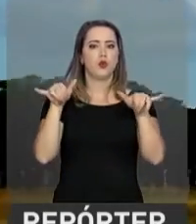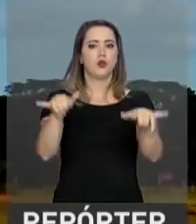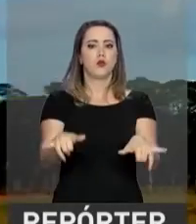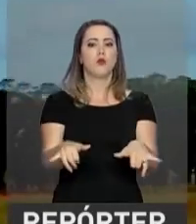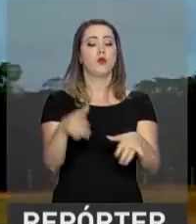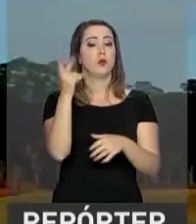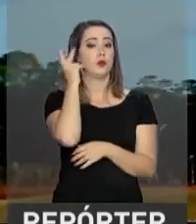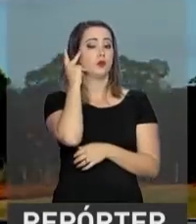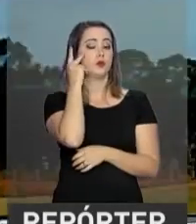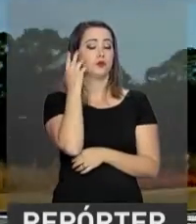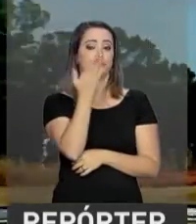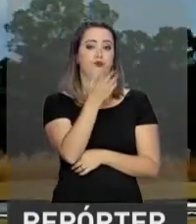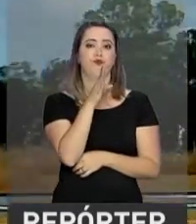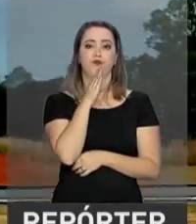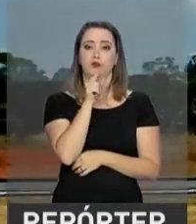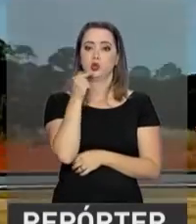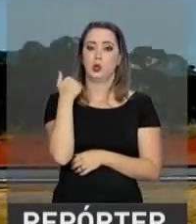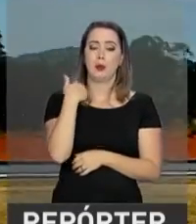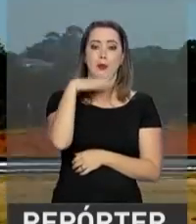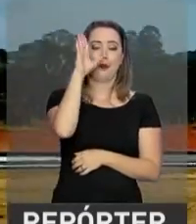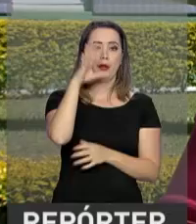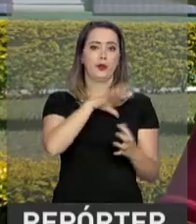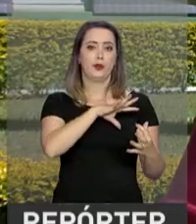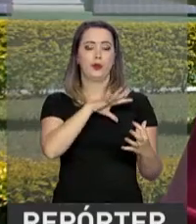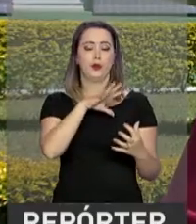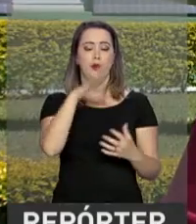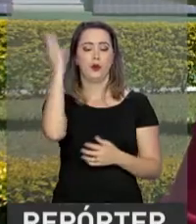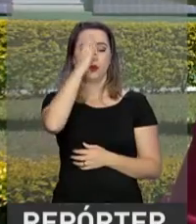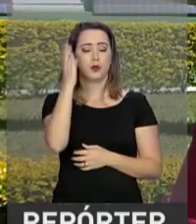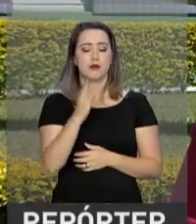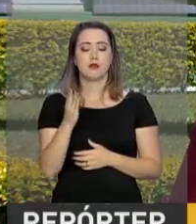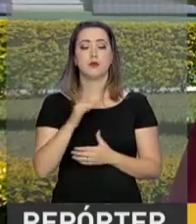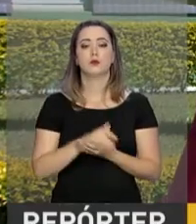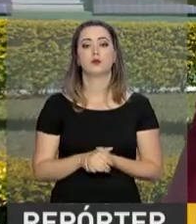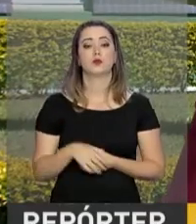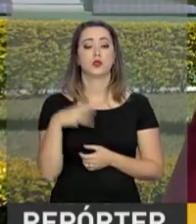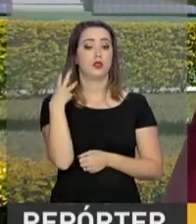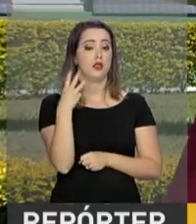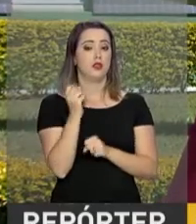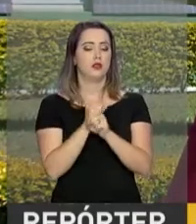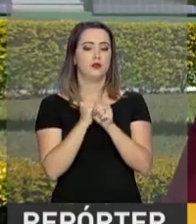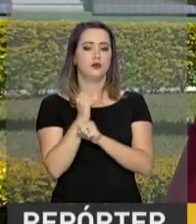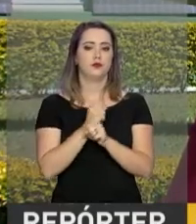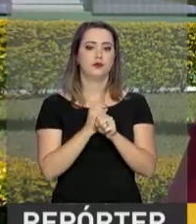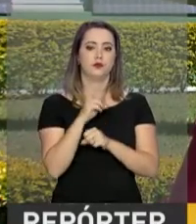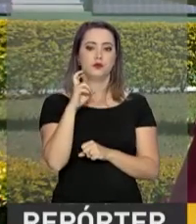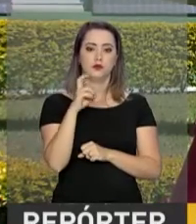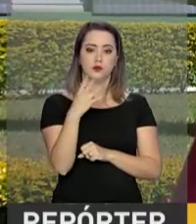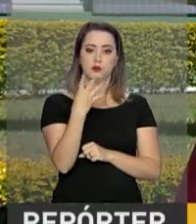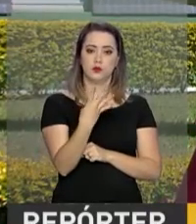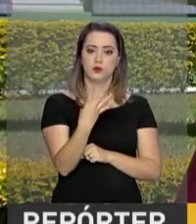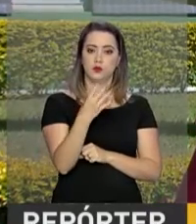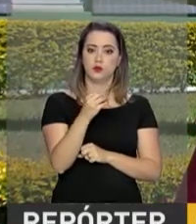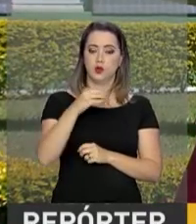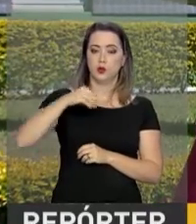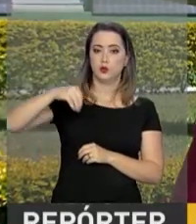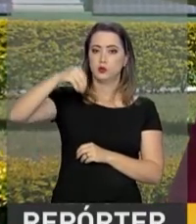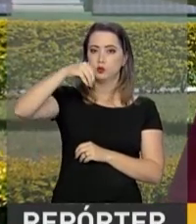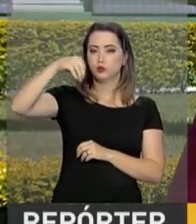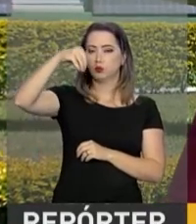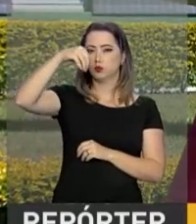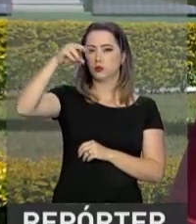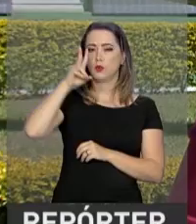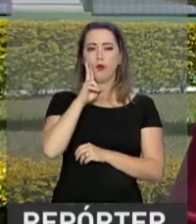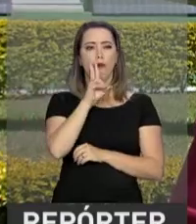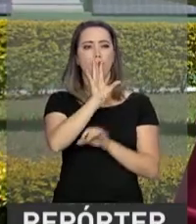em são paulo considerado o maior do brasil nos últimos três anos em média 500 e 40 balões foram vistos no céu